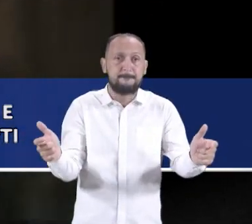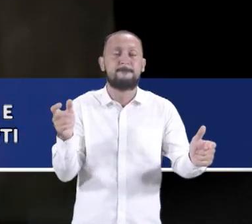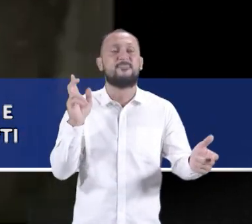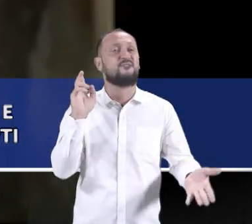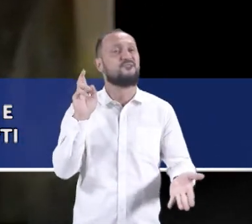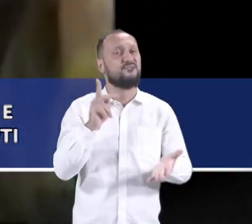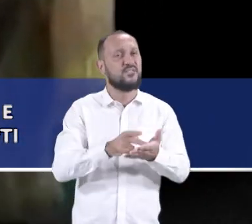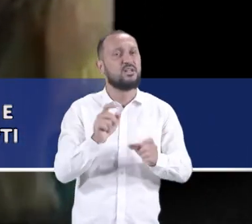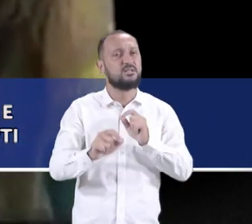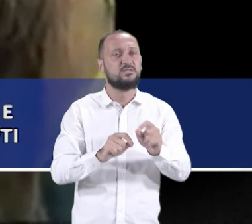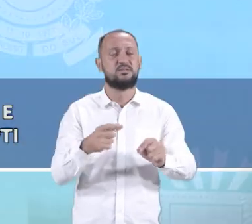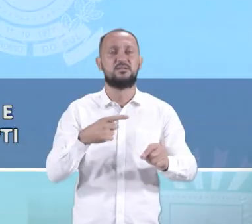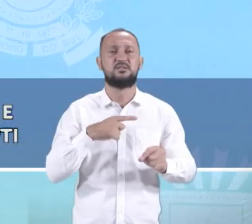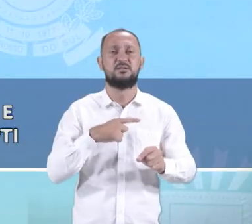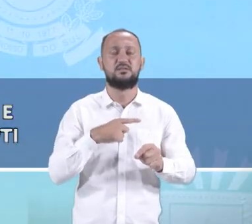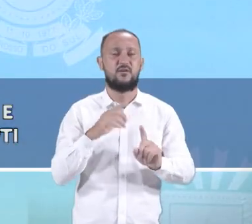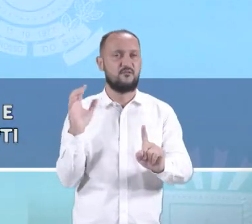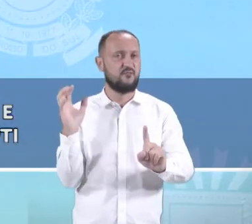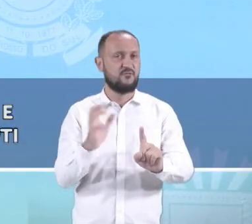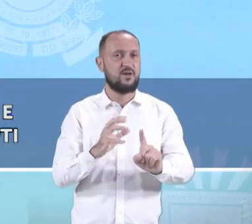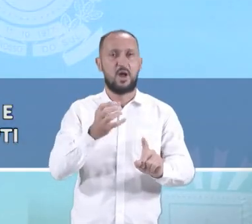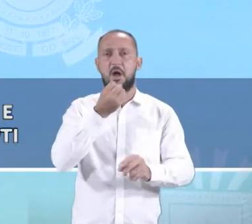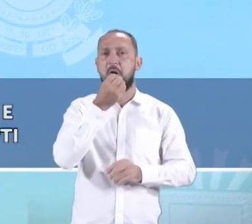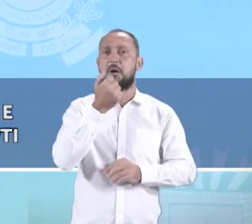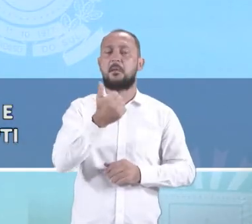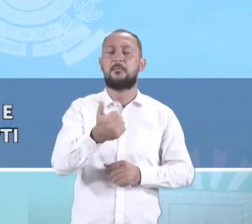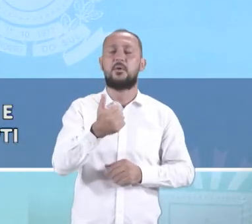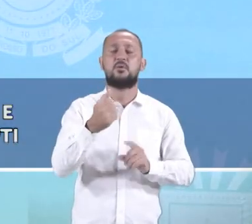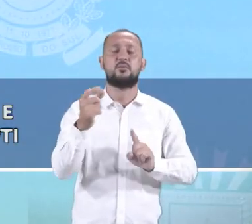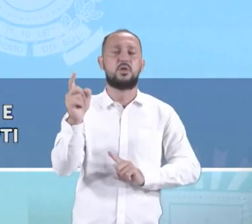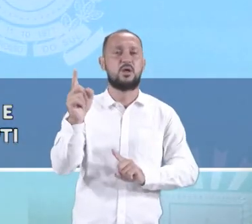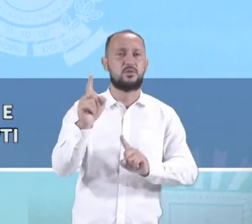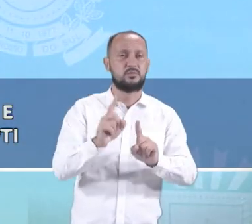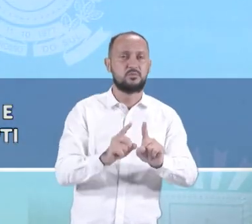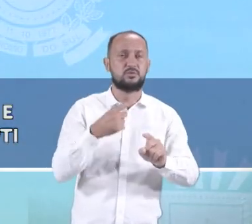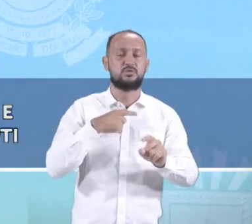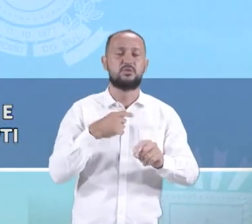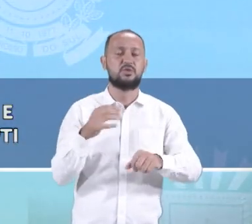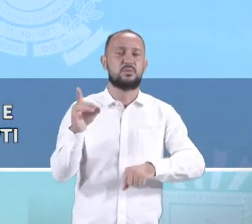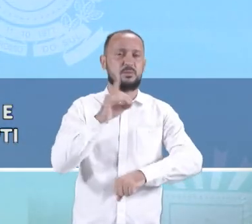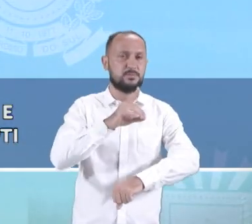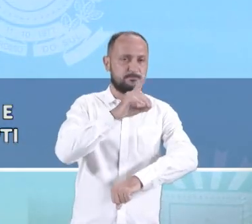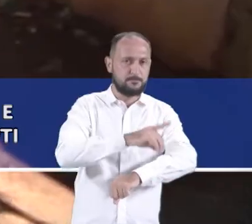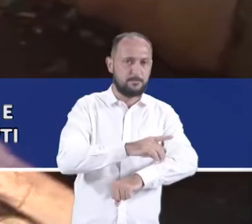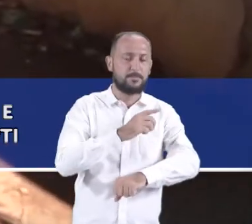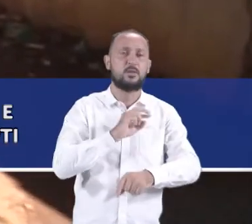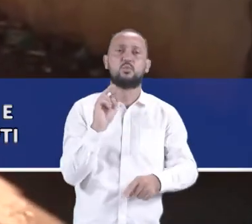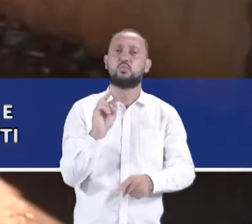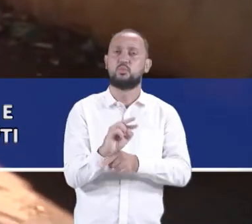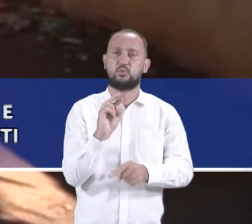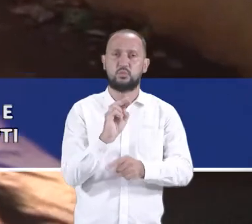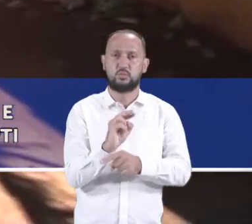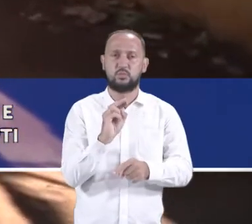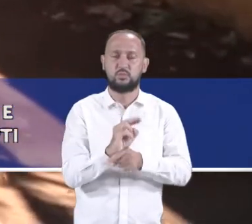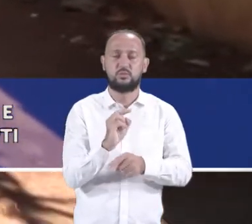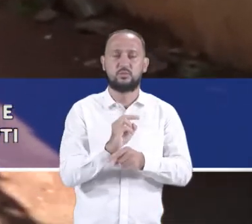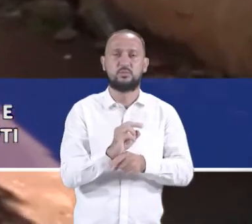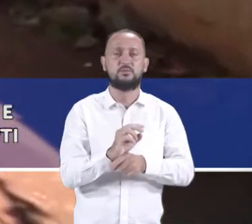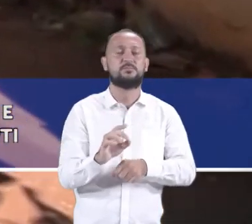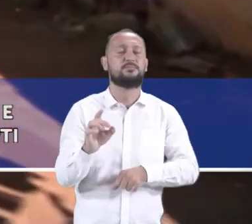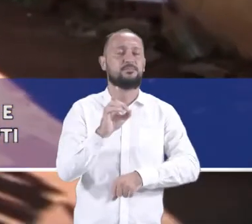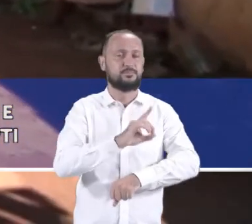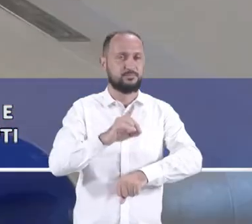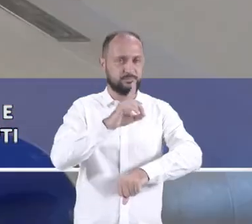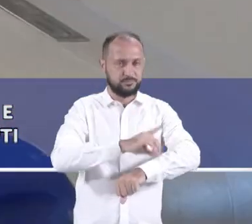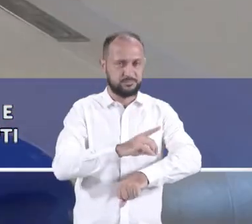de fato, que ele tenha um impacto positivo na redução dos casos de dengue e no controle